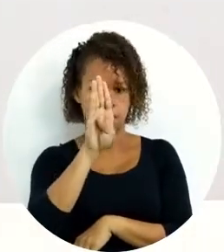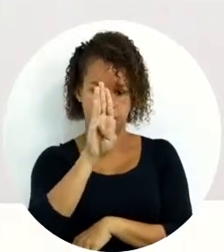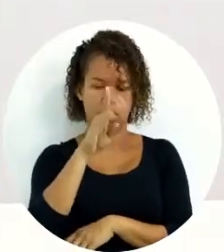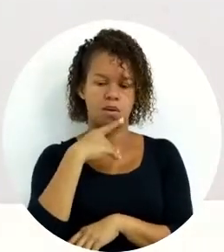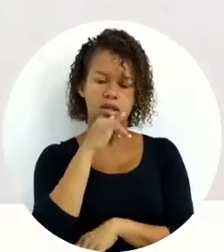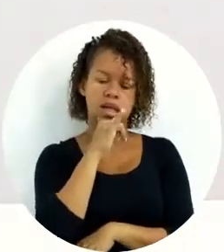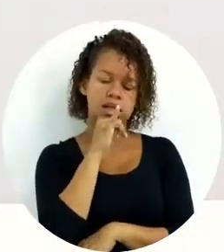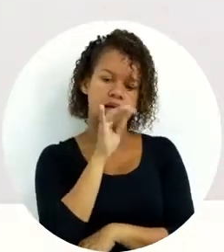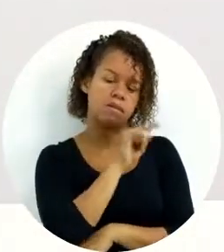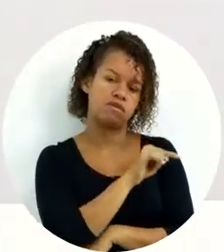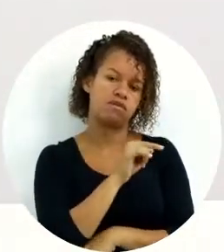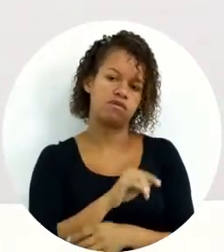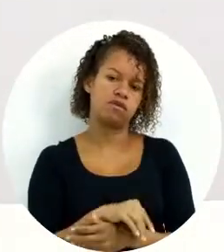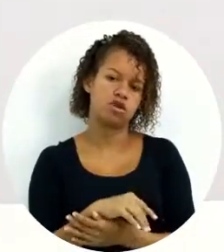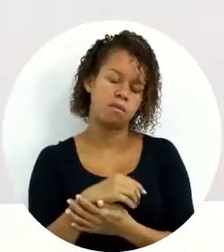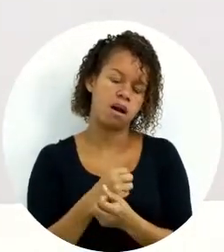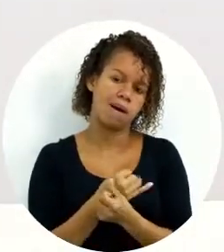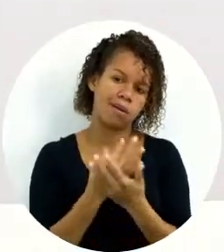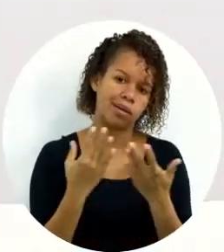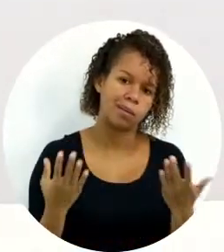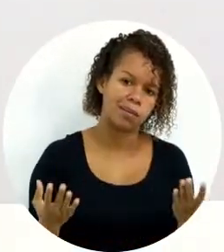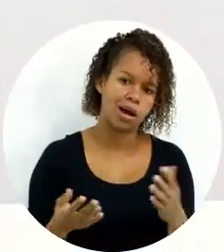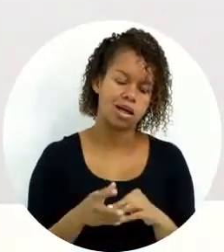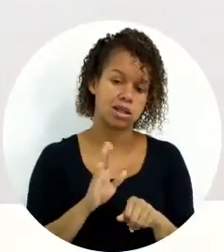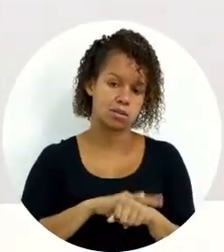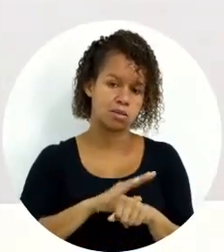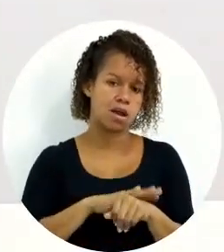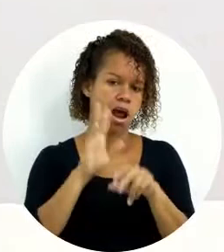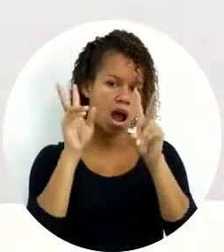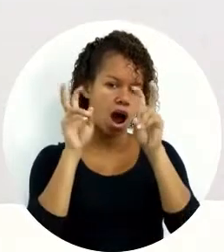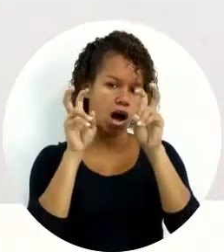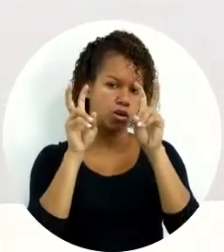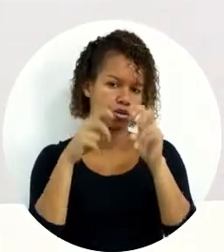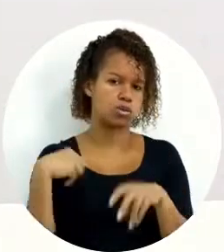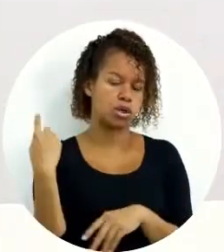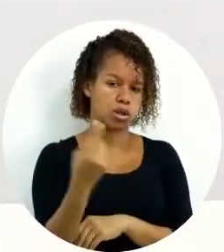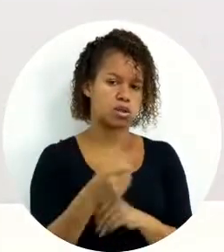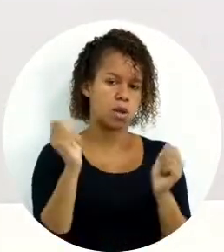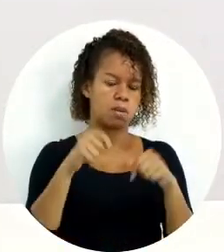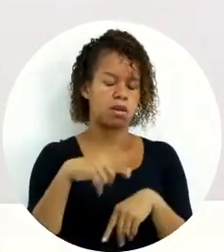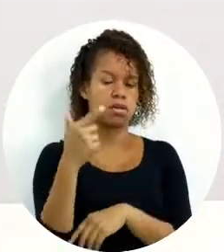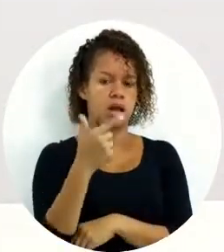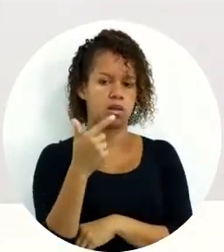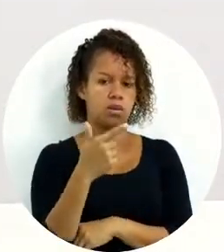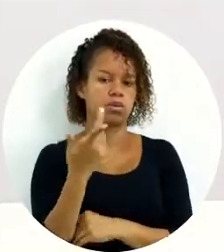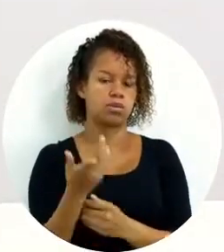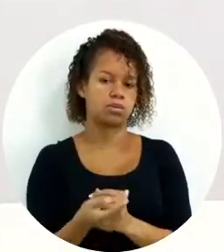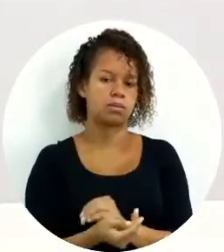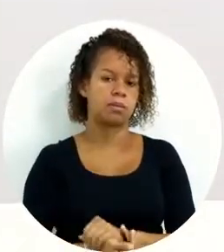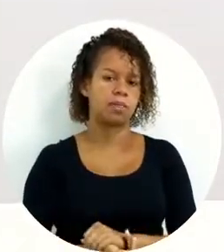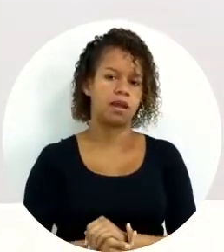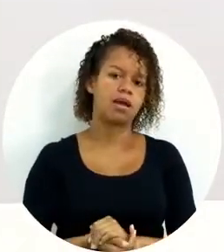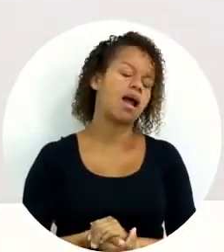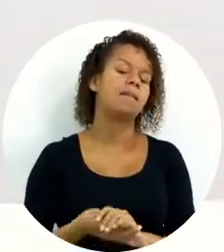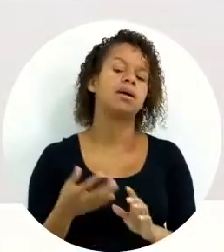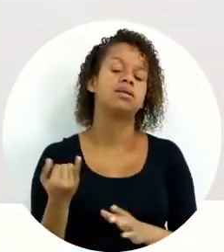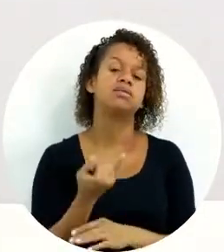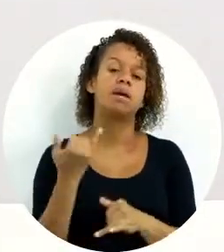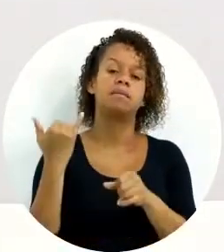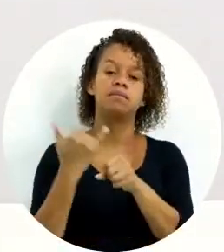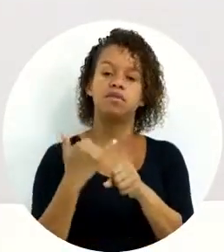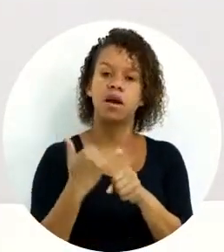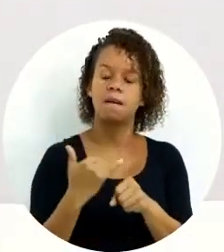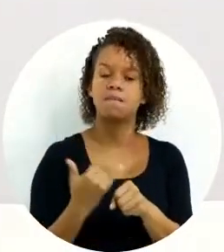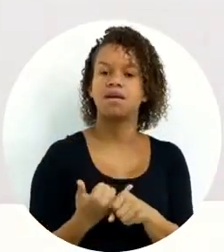a gente contemplar esse primeiro assunto que foi destacado na nossa competência 2, que seria a manipulação de